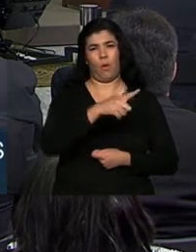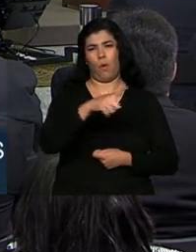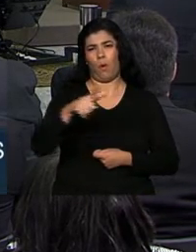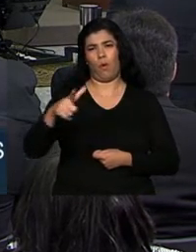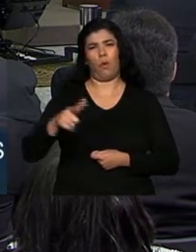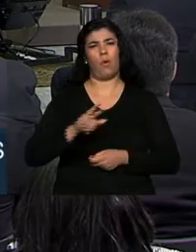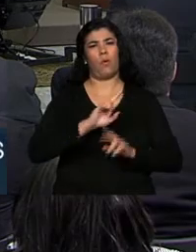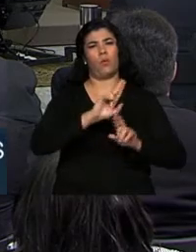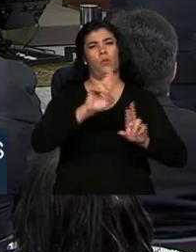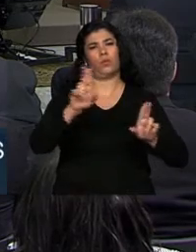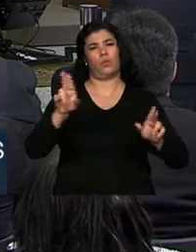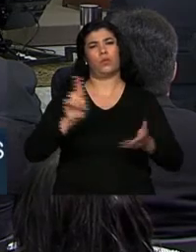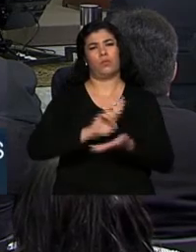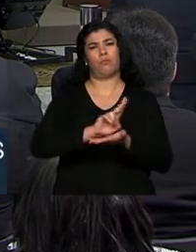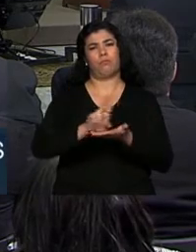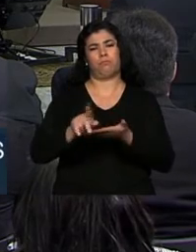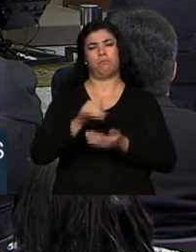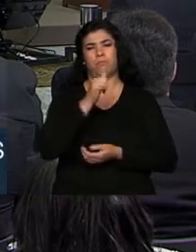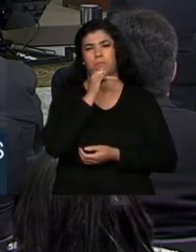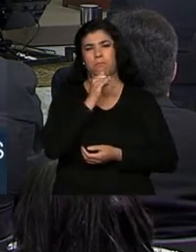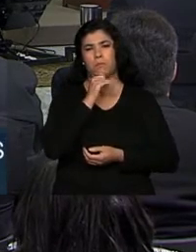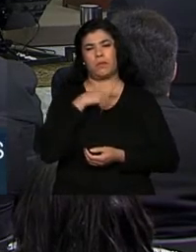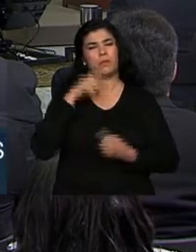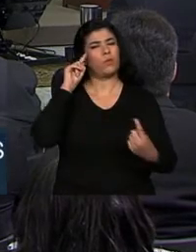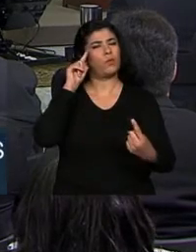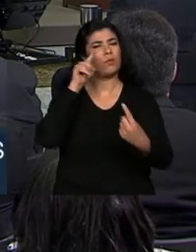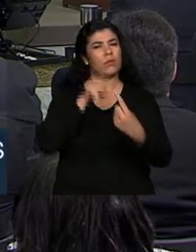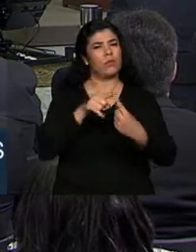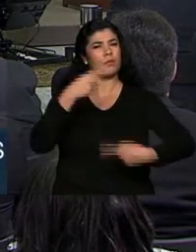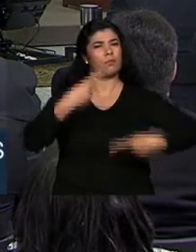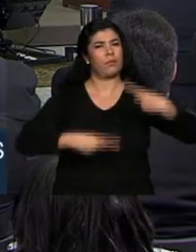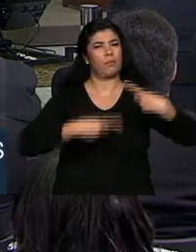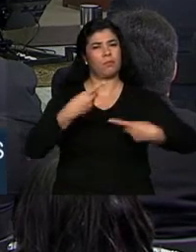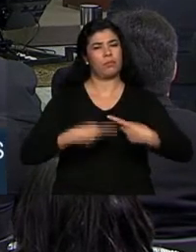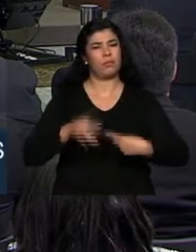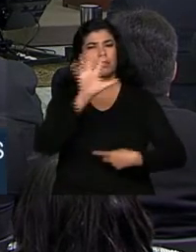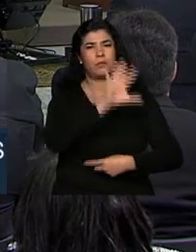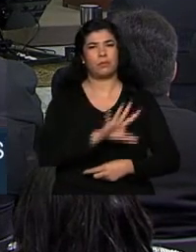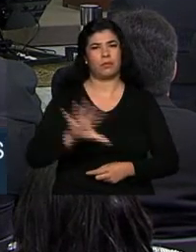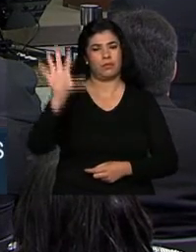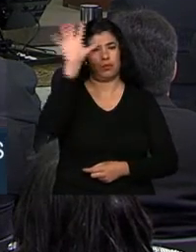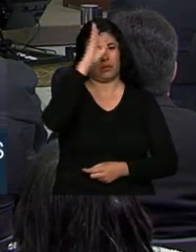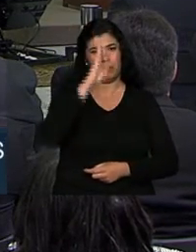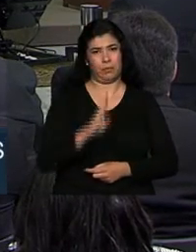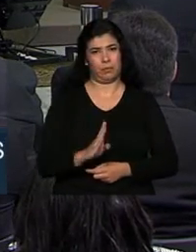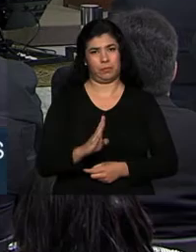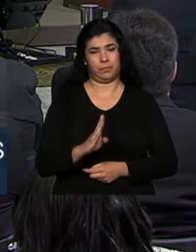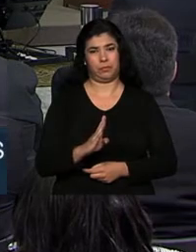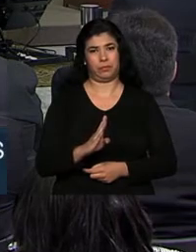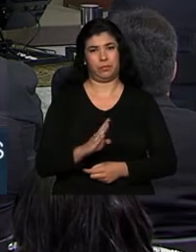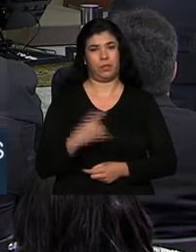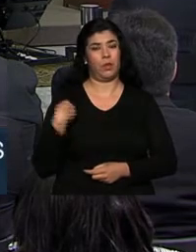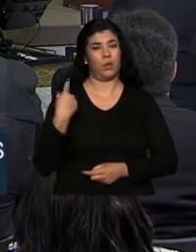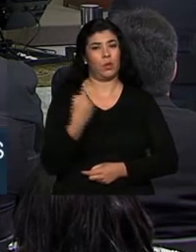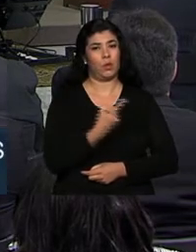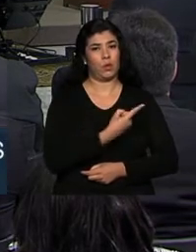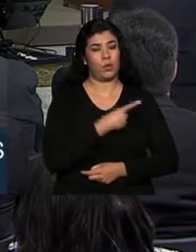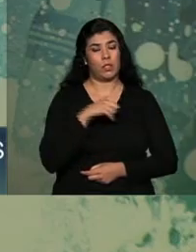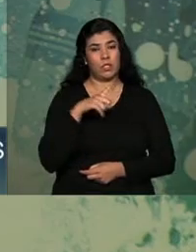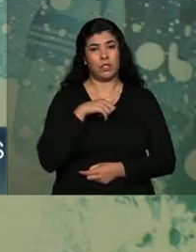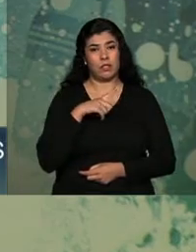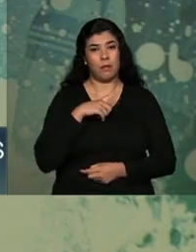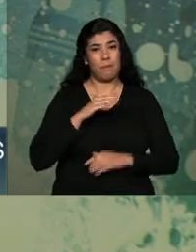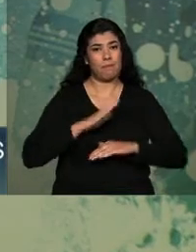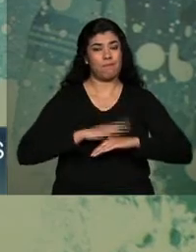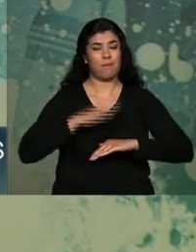exemplos para uma política traçada para todo o Brasil. Nós estamos trabalhando com a maioria.